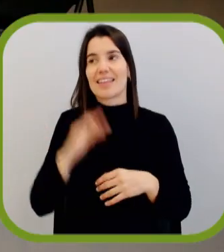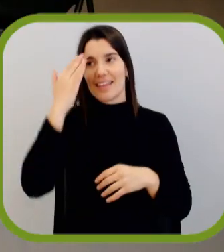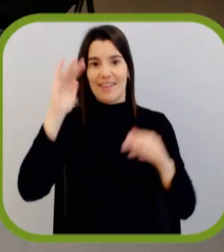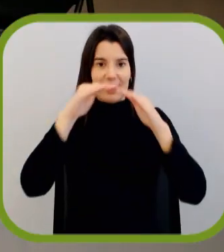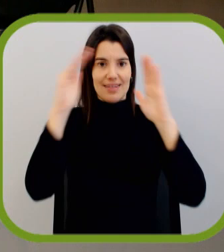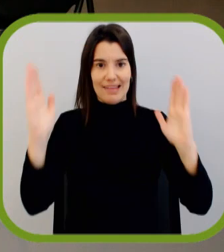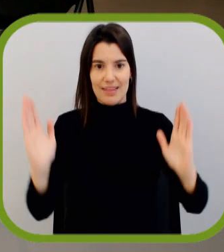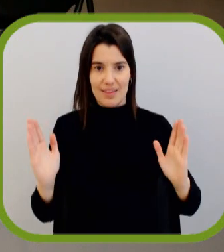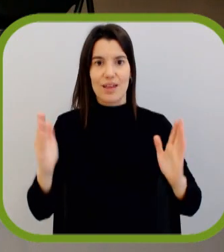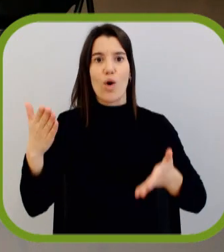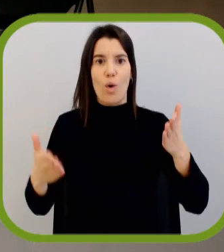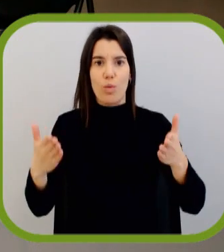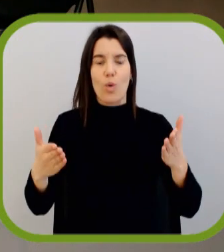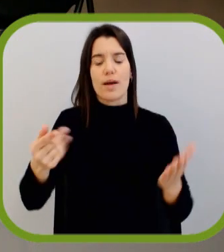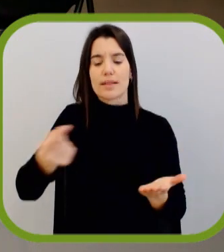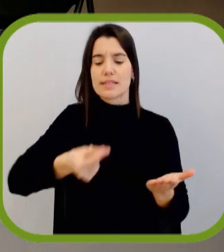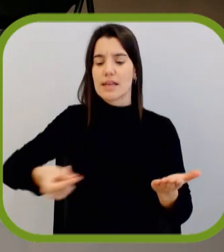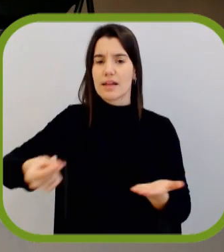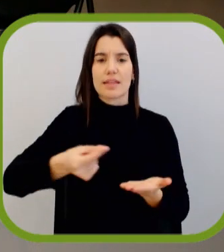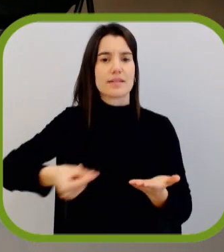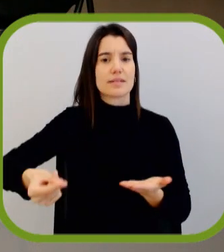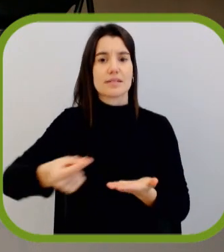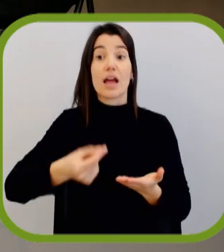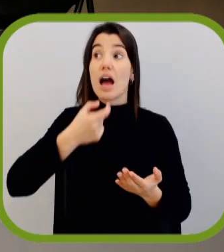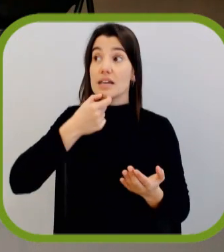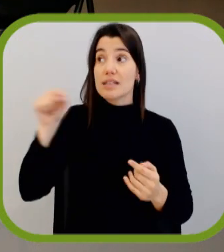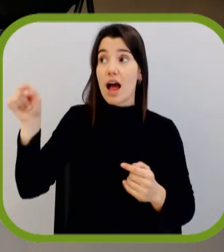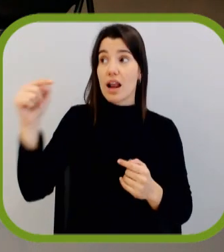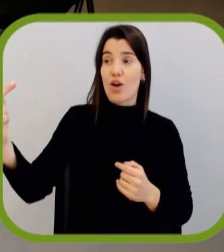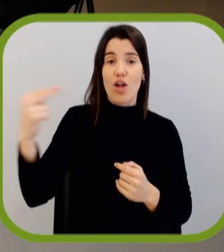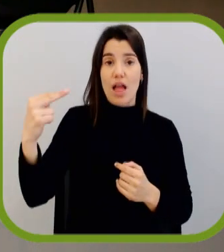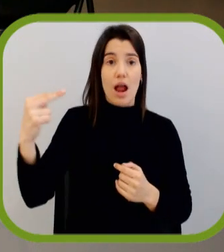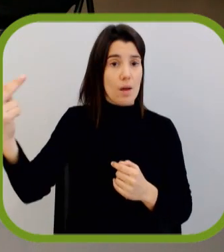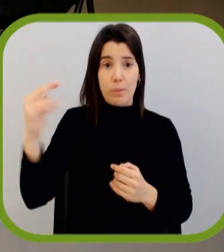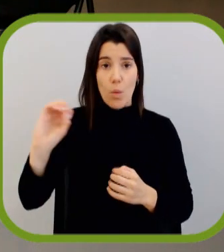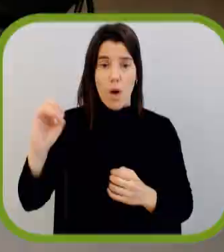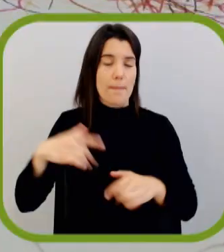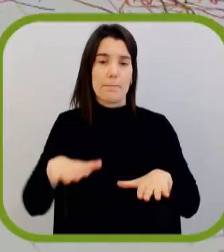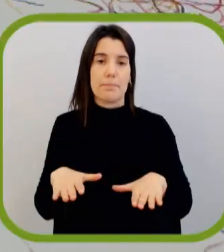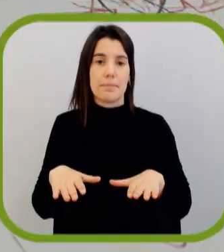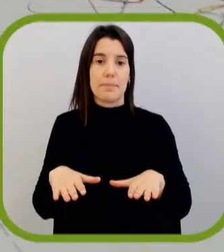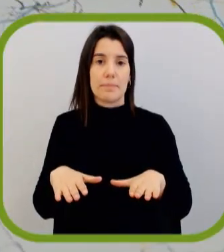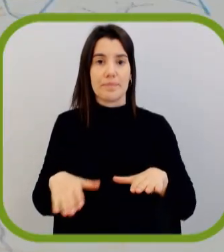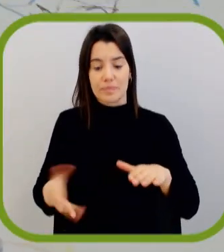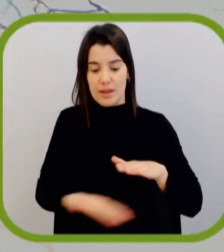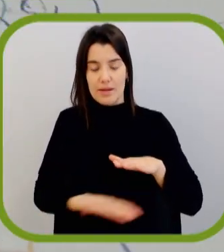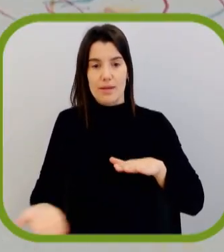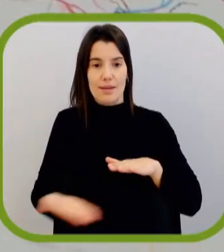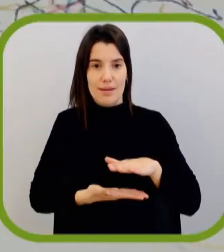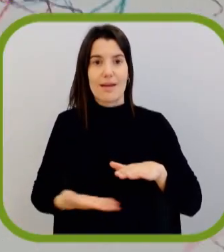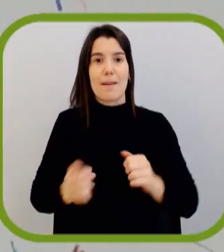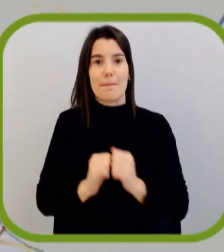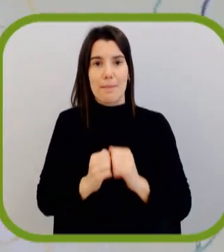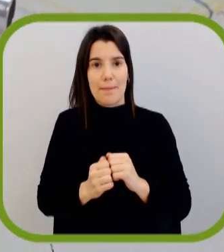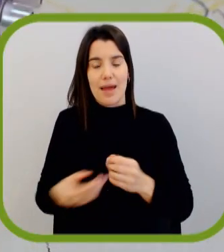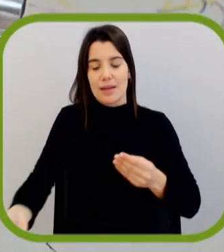ele faz desenhos, só desenha quando está alguém a olhar, porque senão ele para. Tem uma máquina por baixo que lhe dá